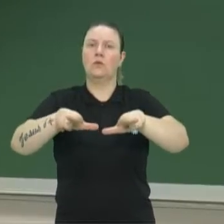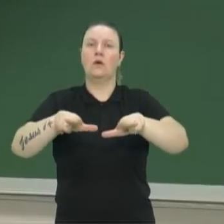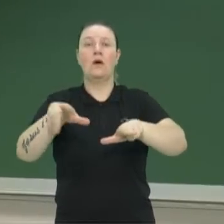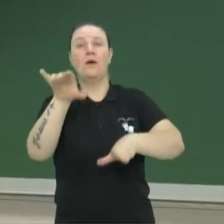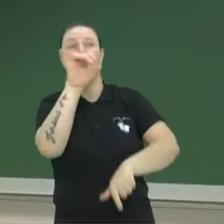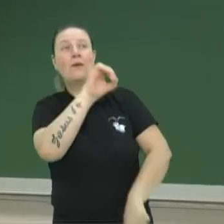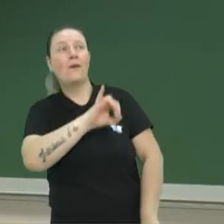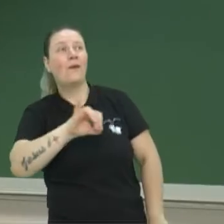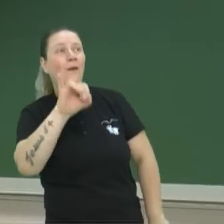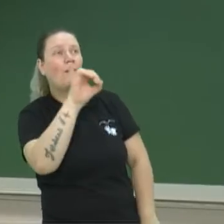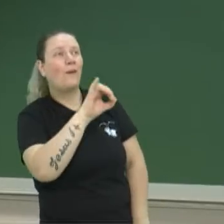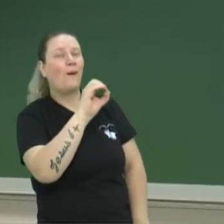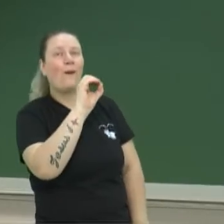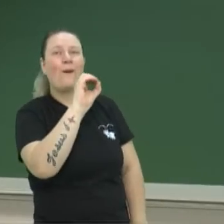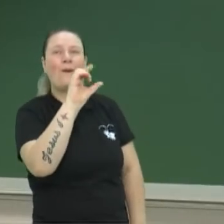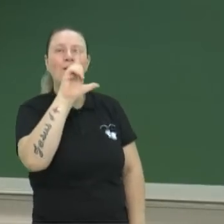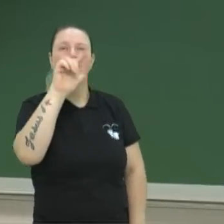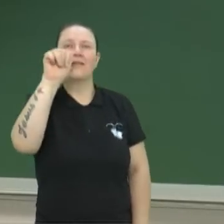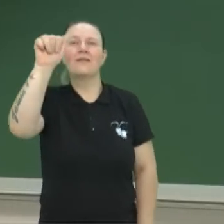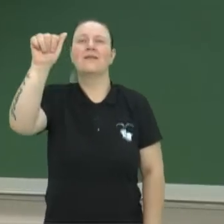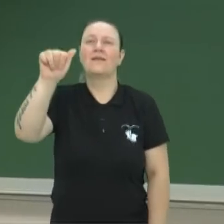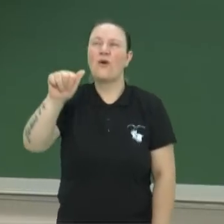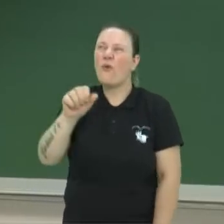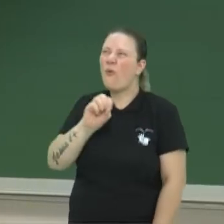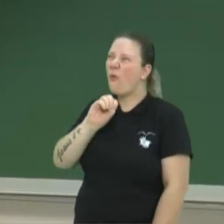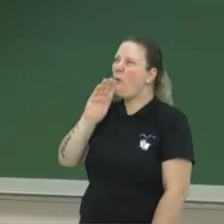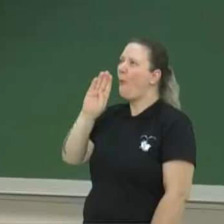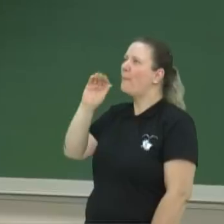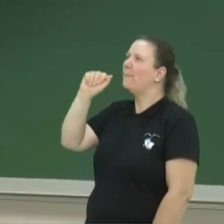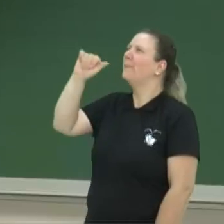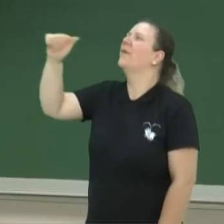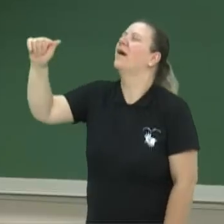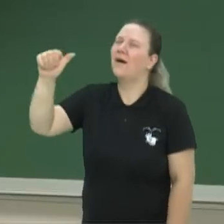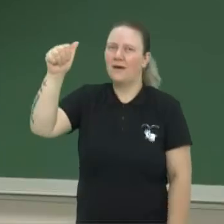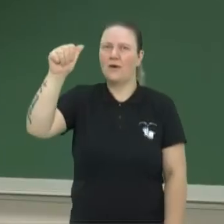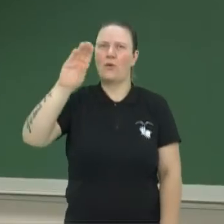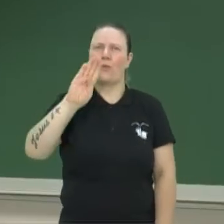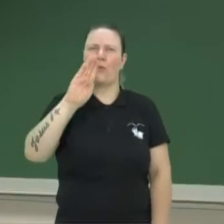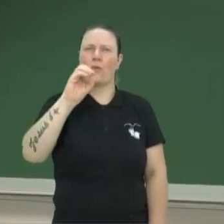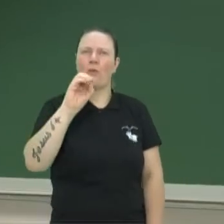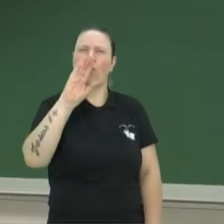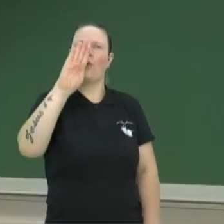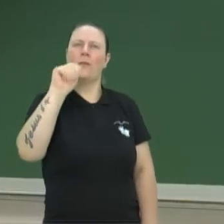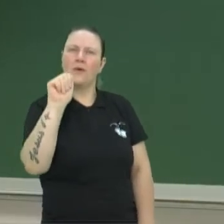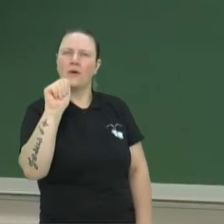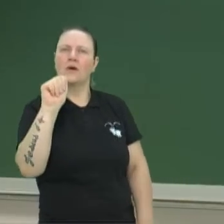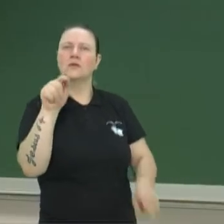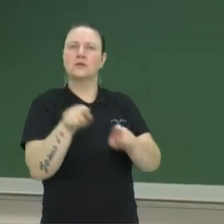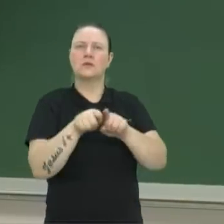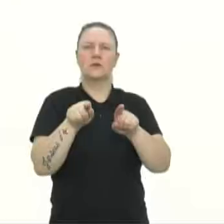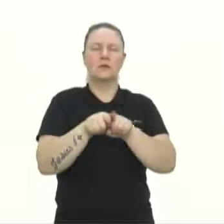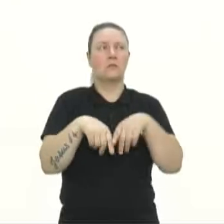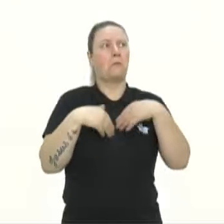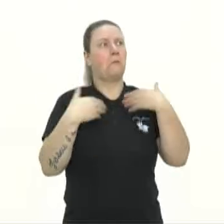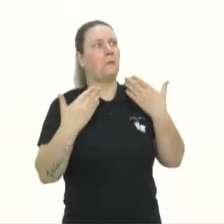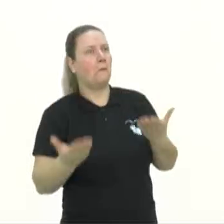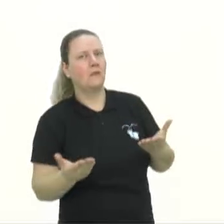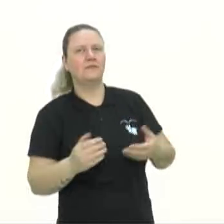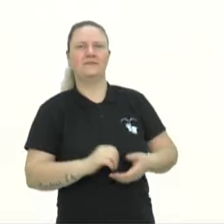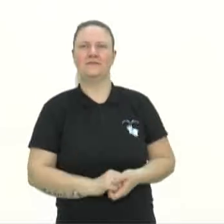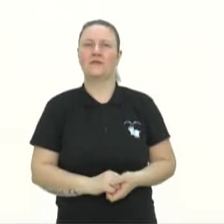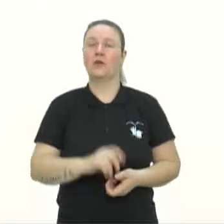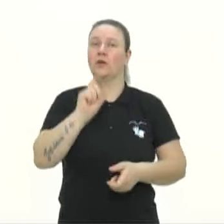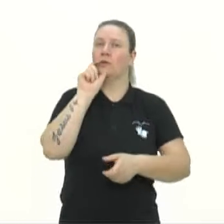Olá, oba, puxa, né? São expressões que sugerem entonações. Palavras que